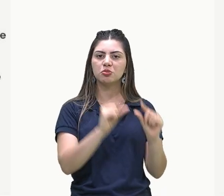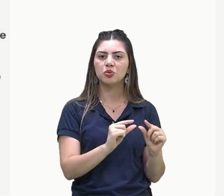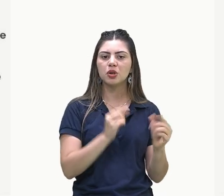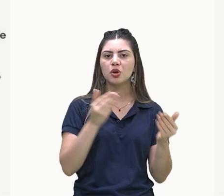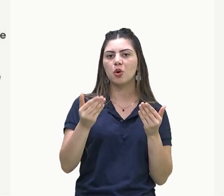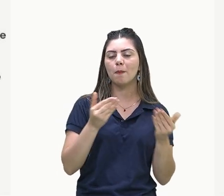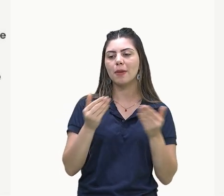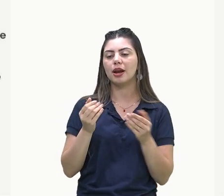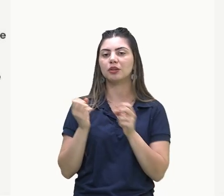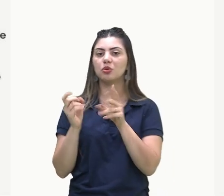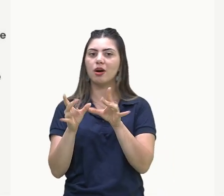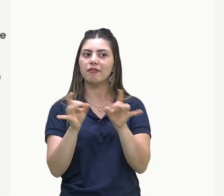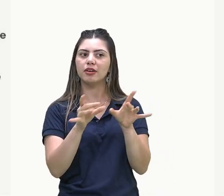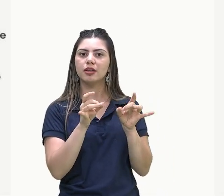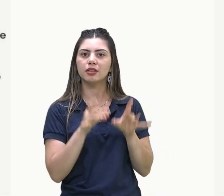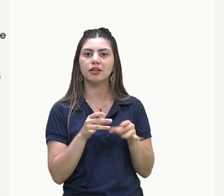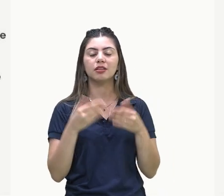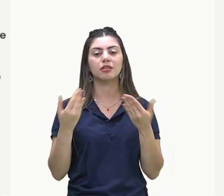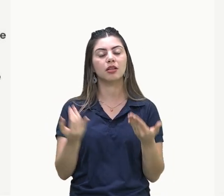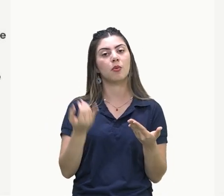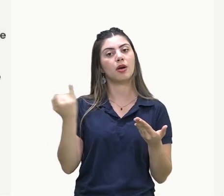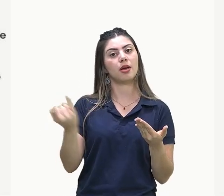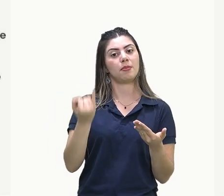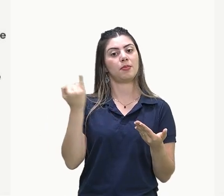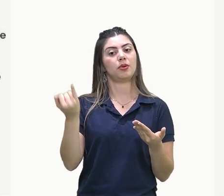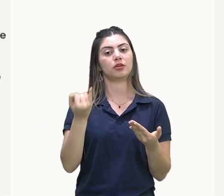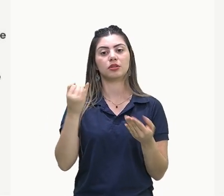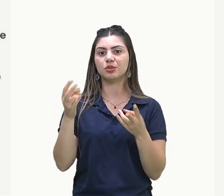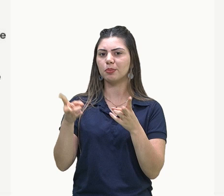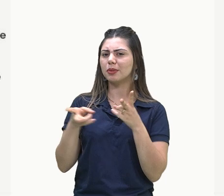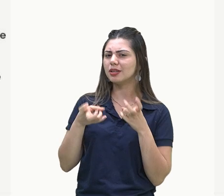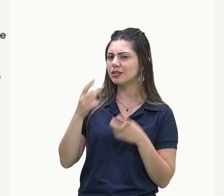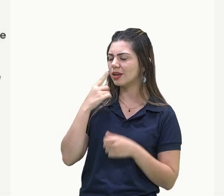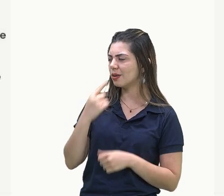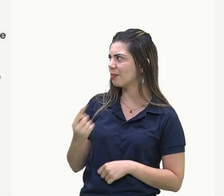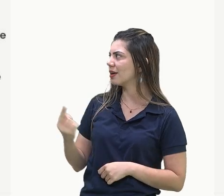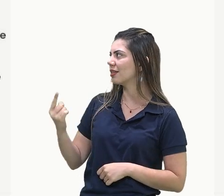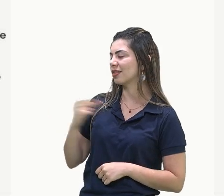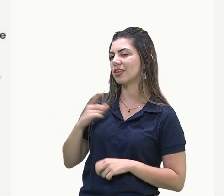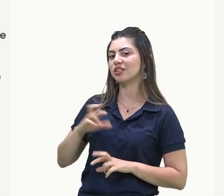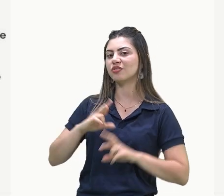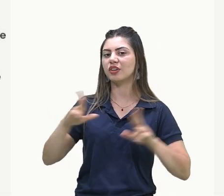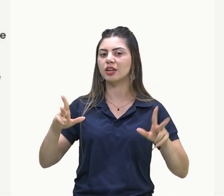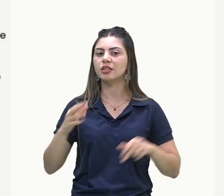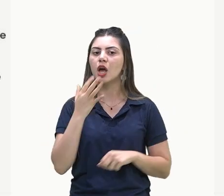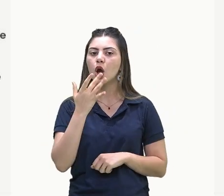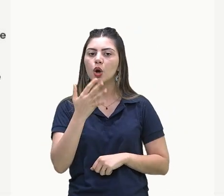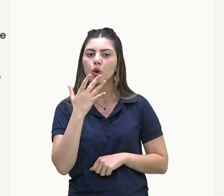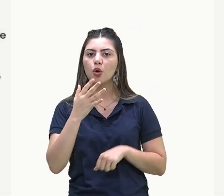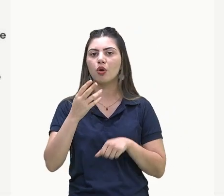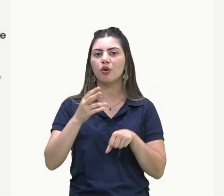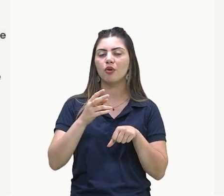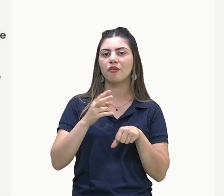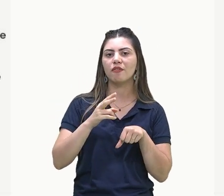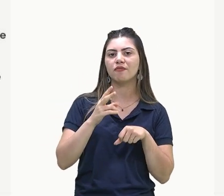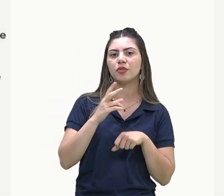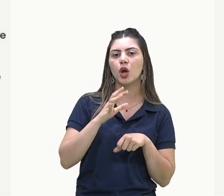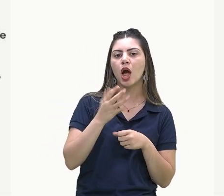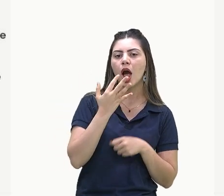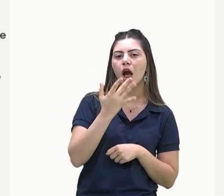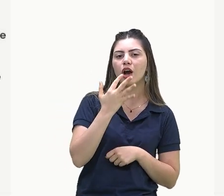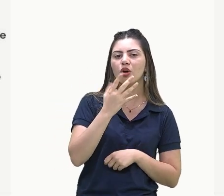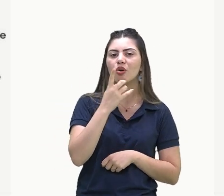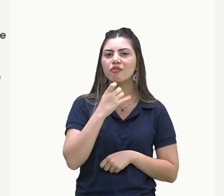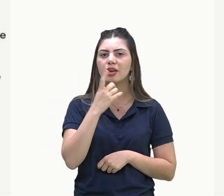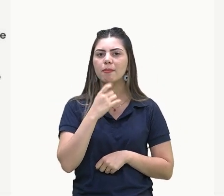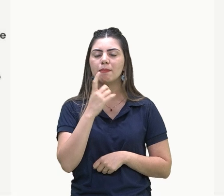importação. Isso é muito importante. Olha só, observem aqui essa diferença, né? Então, a importação,